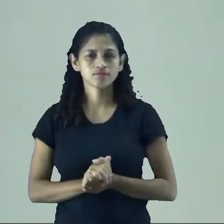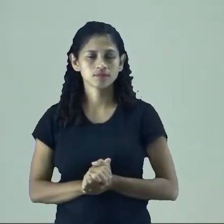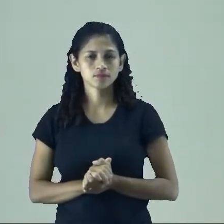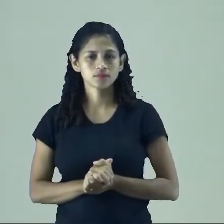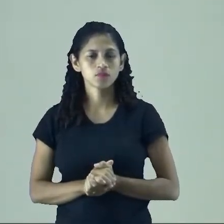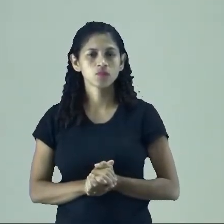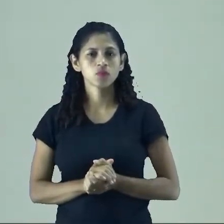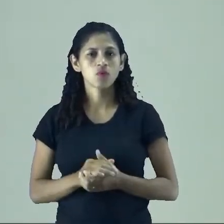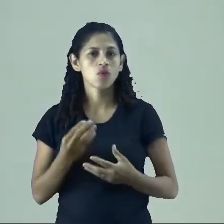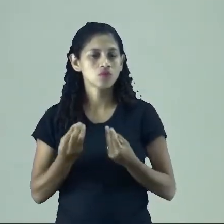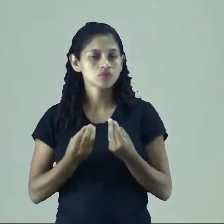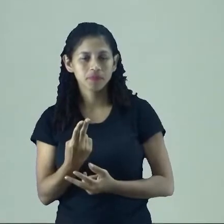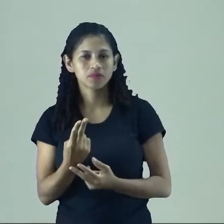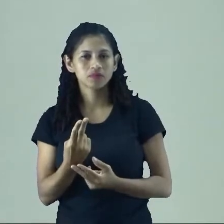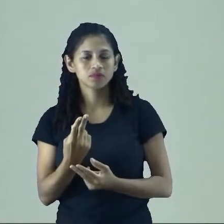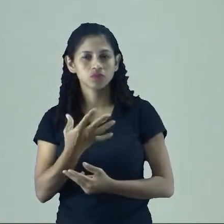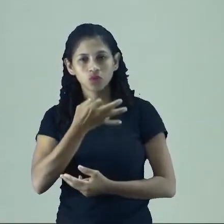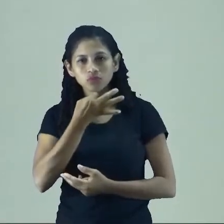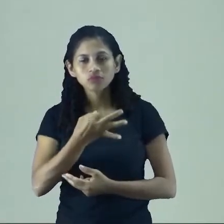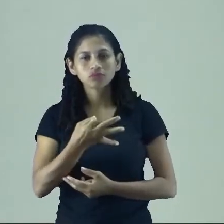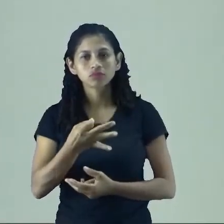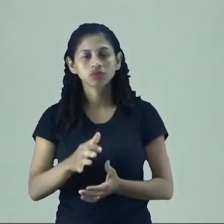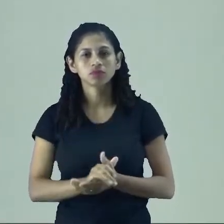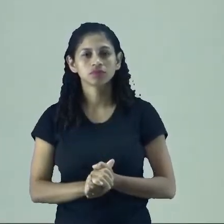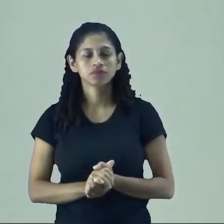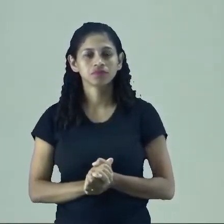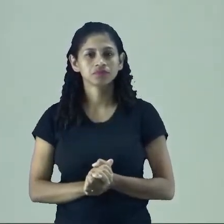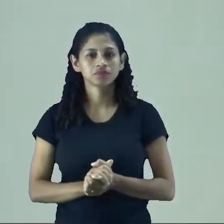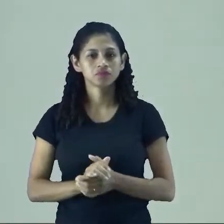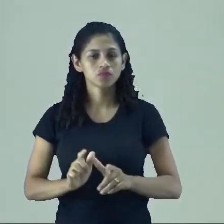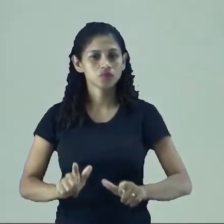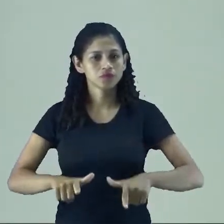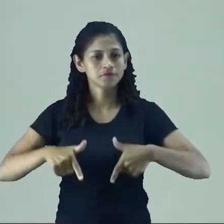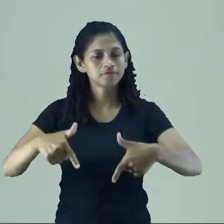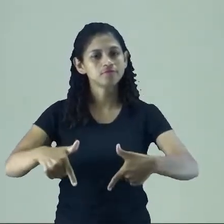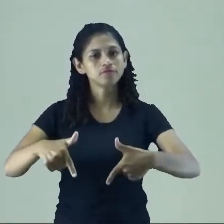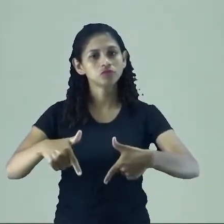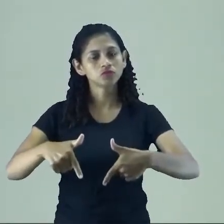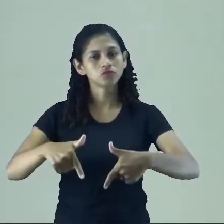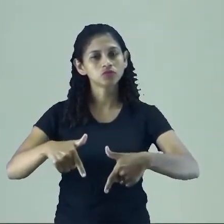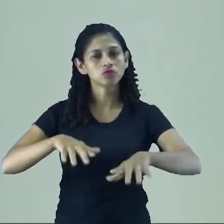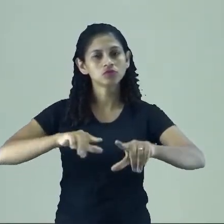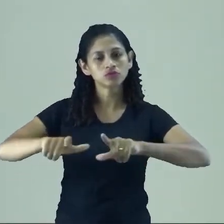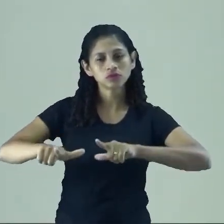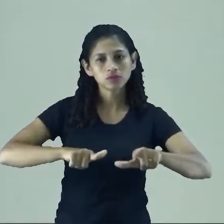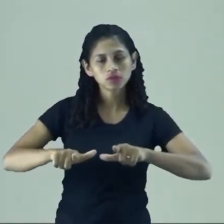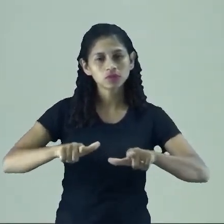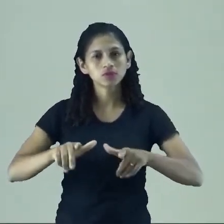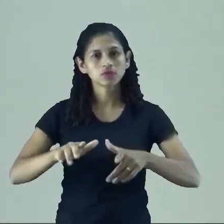qual o sentido, qual o significado de movimentos sociais. Eu afirmo a todos vocês que movimentos